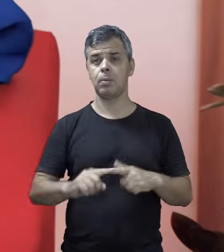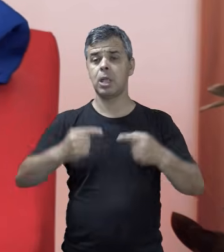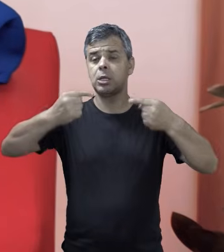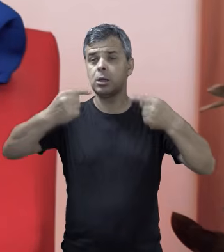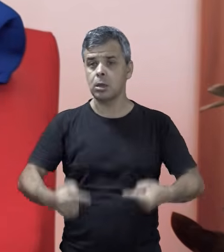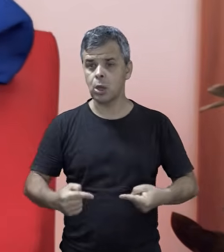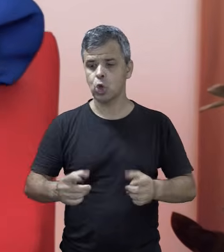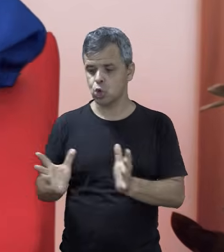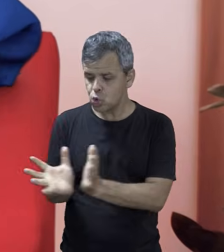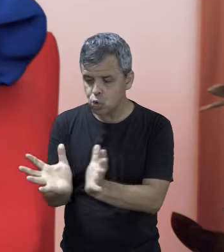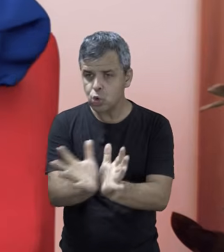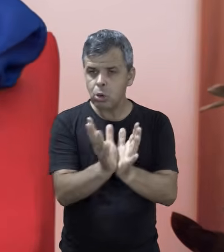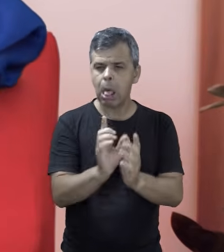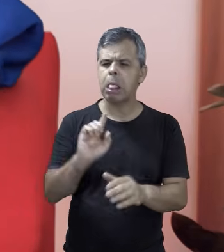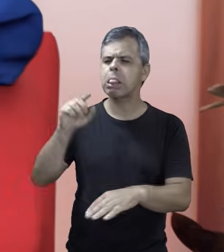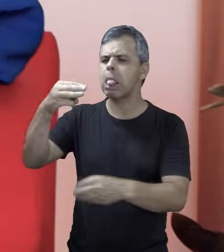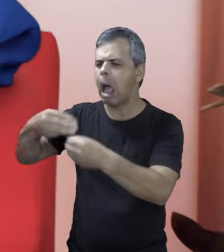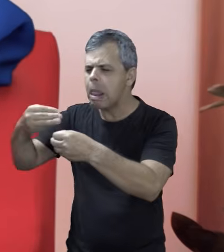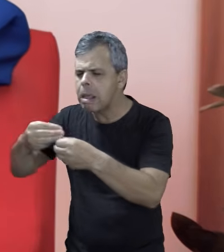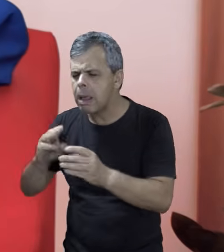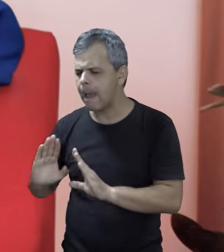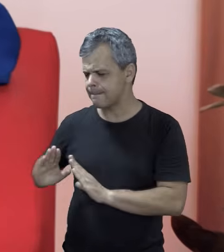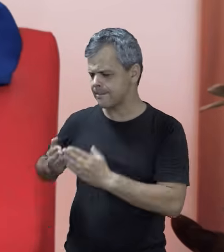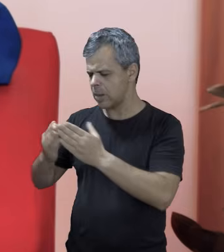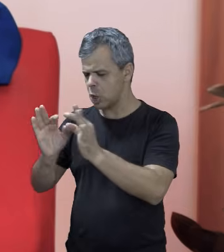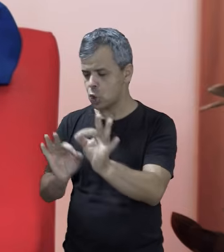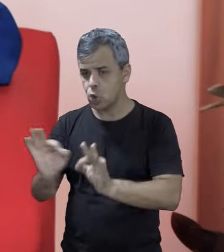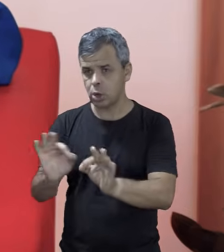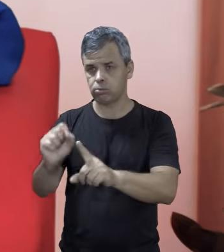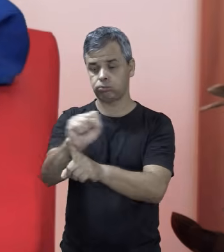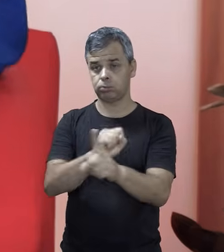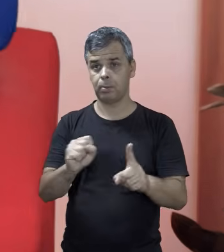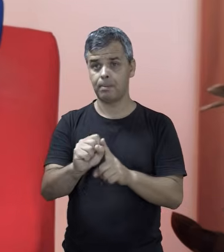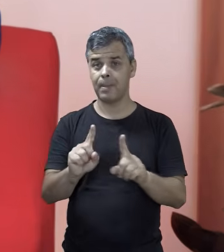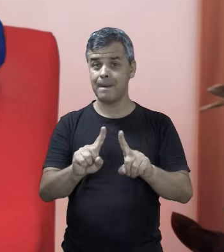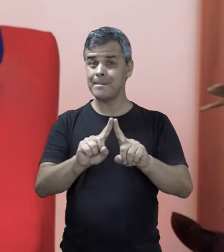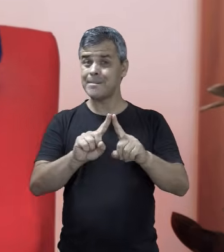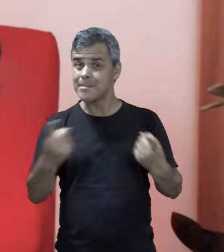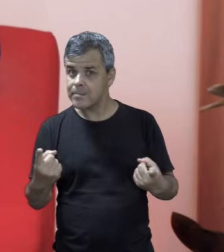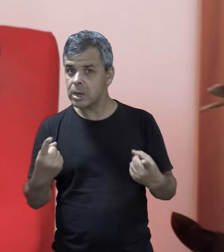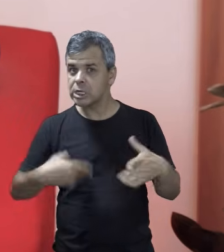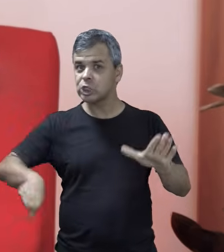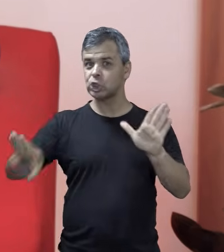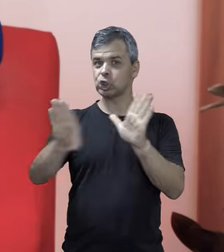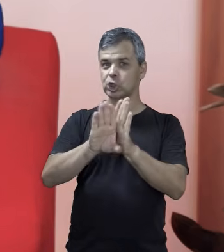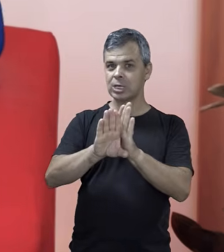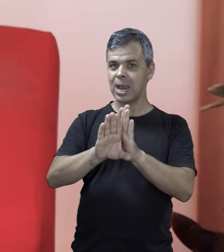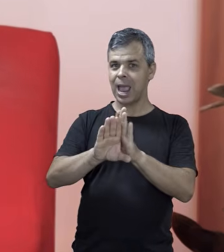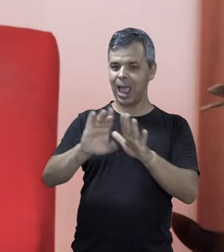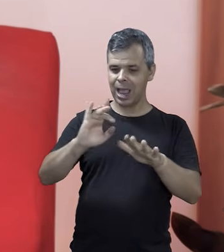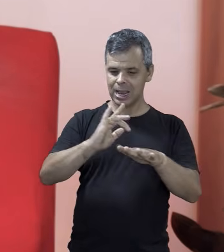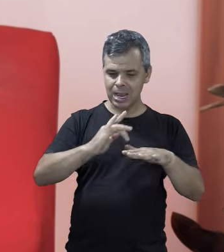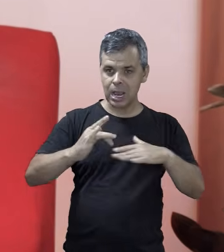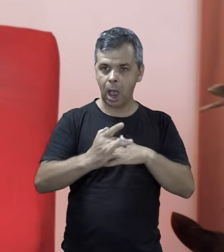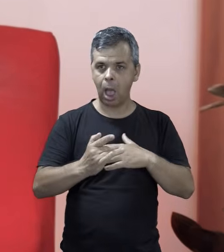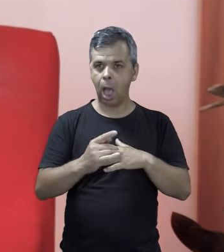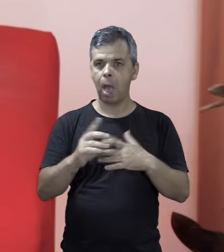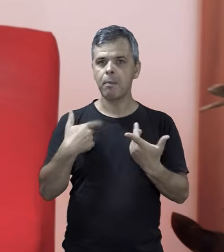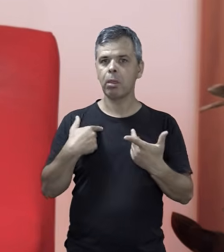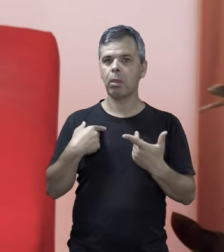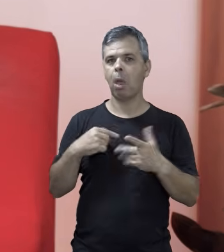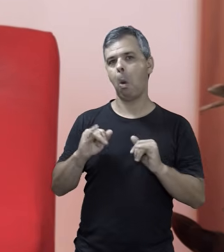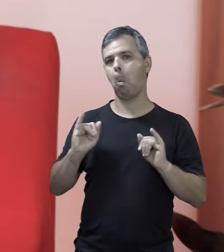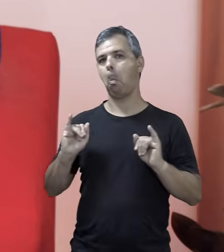disputa da militância, na ponta, na periferia, na organização social. Mas com a chegada das redes sociais, meio que rolou um